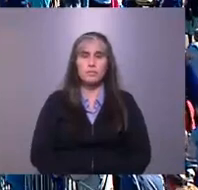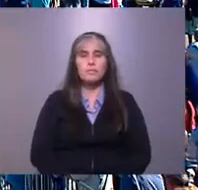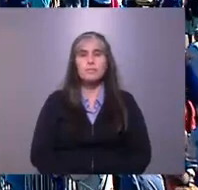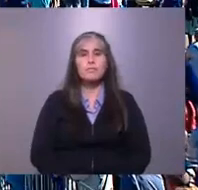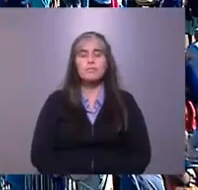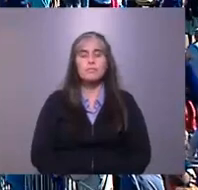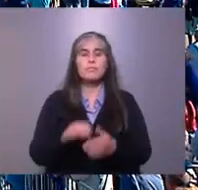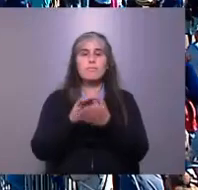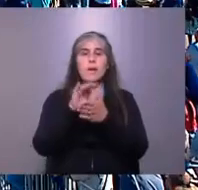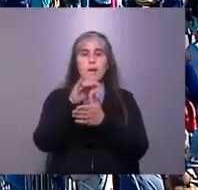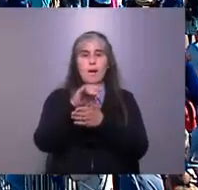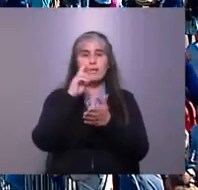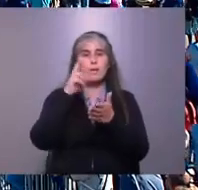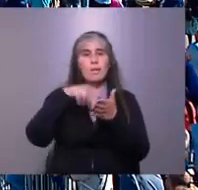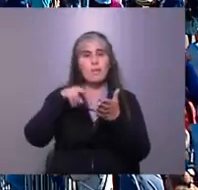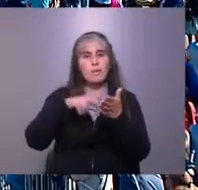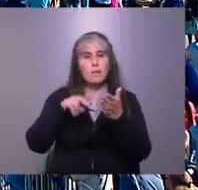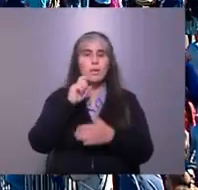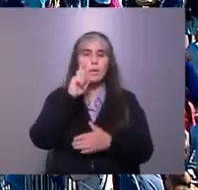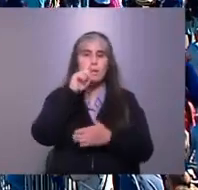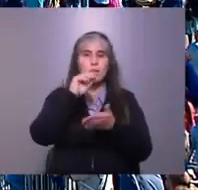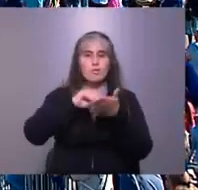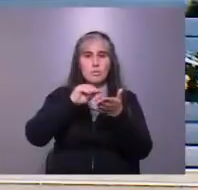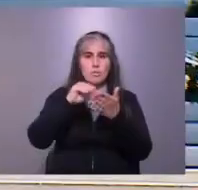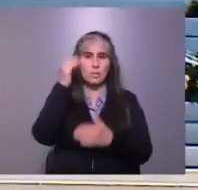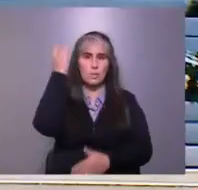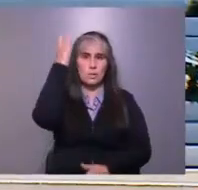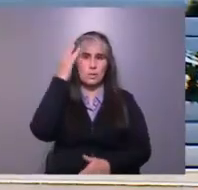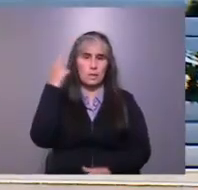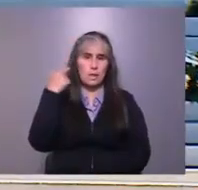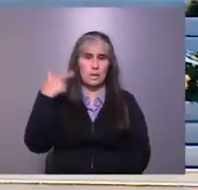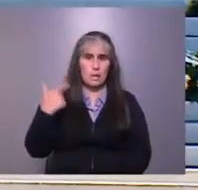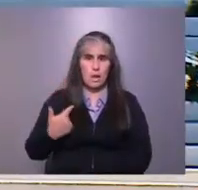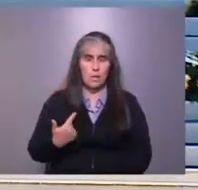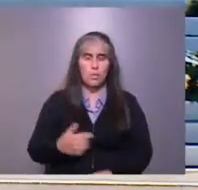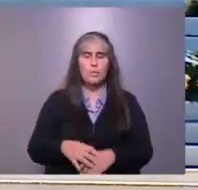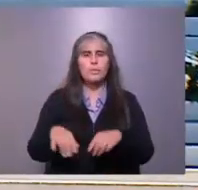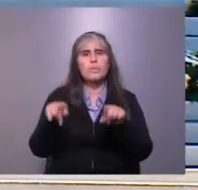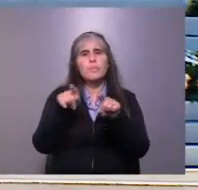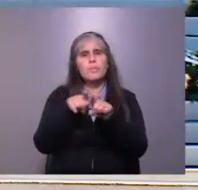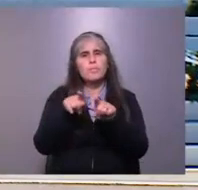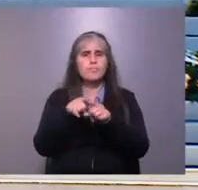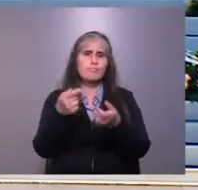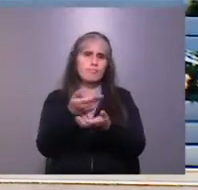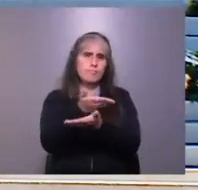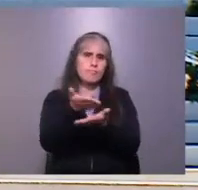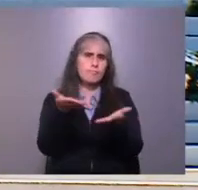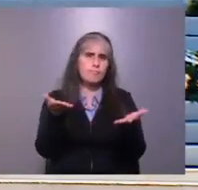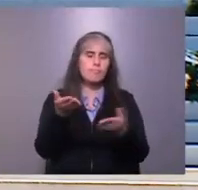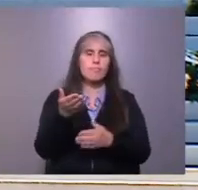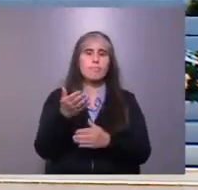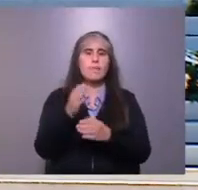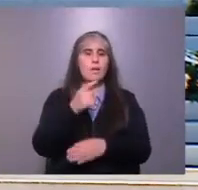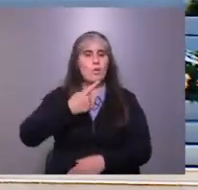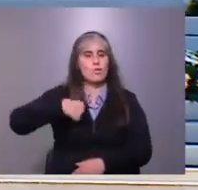Leitura da Epístola de Santiago. Irmãos, a fé em nosso Senhor